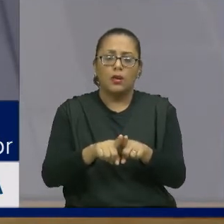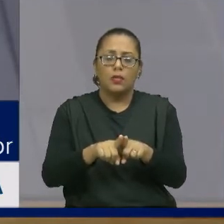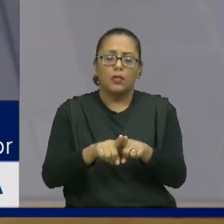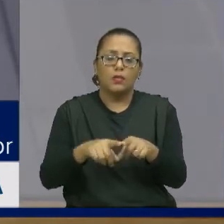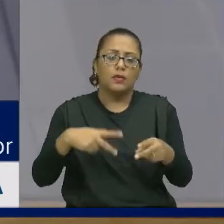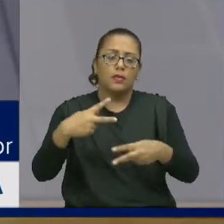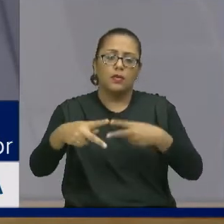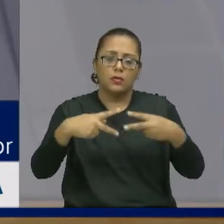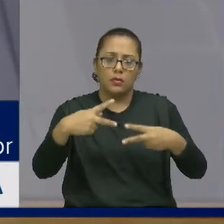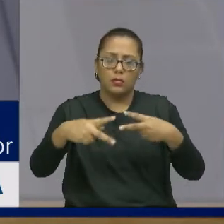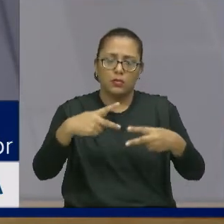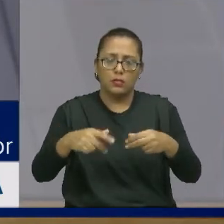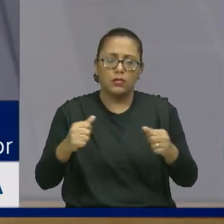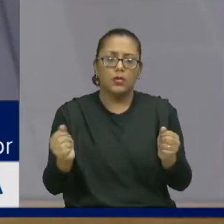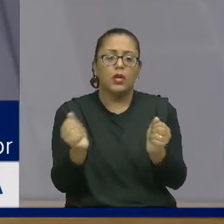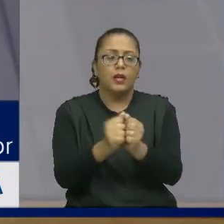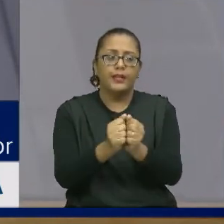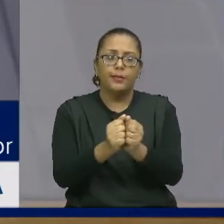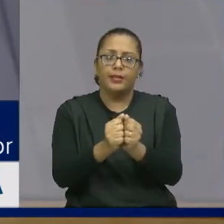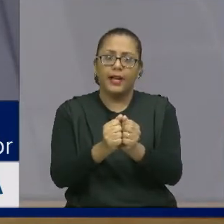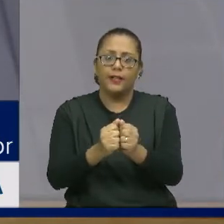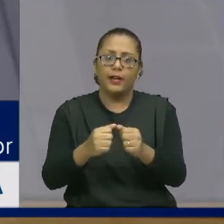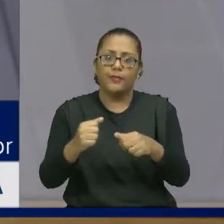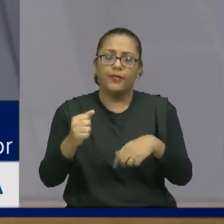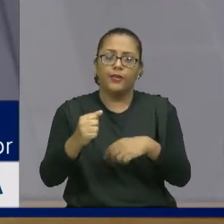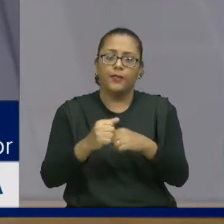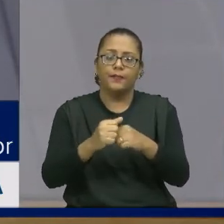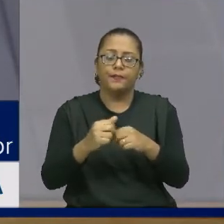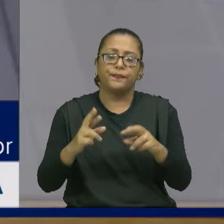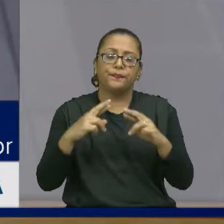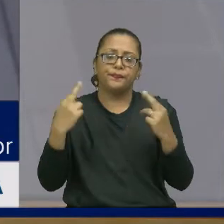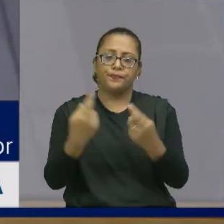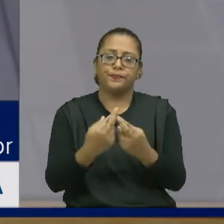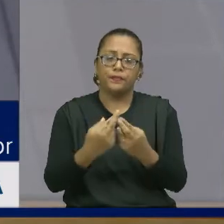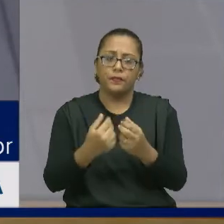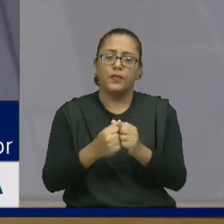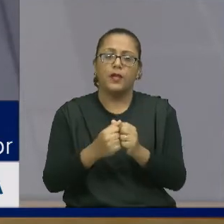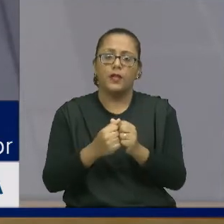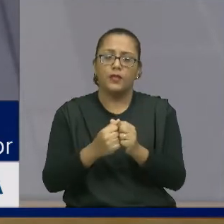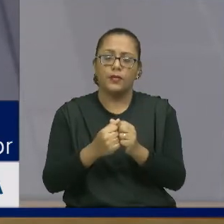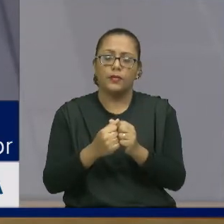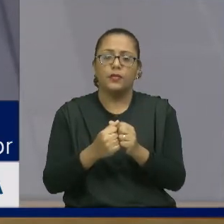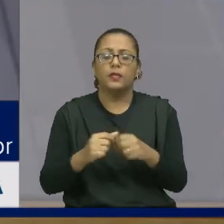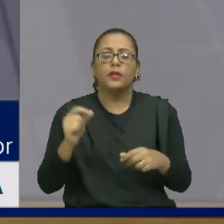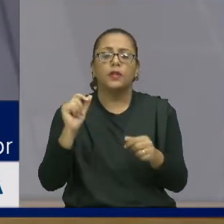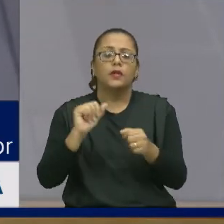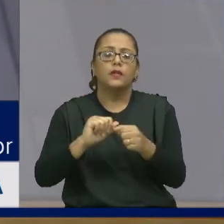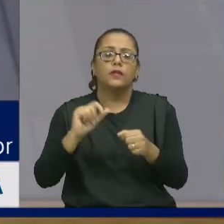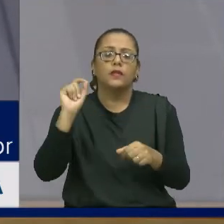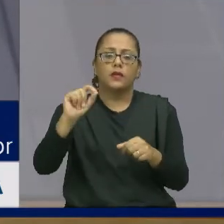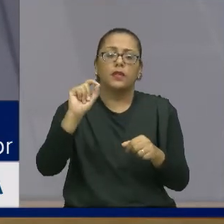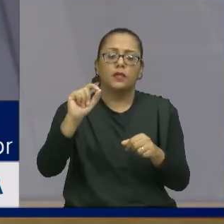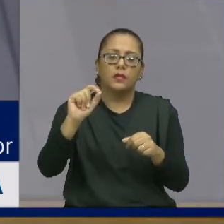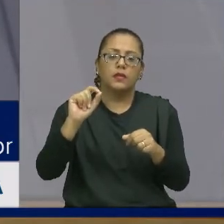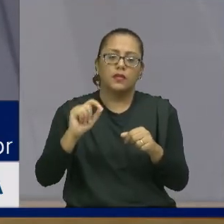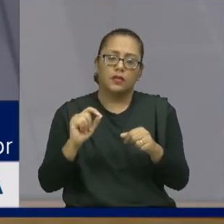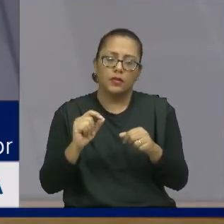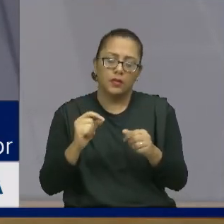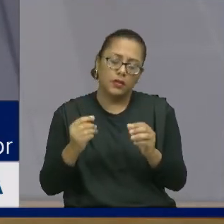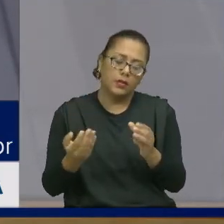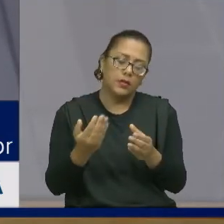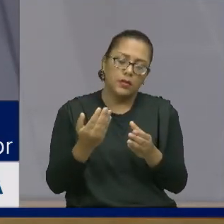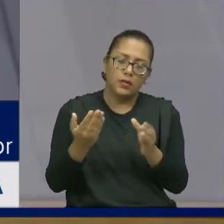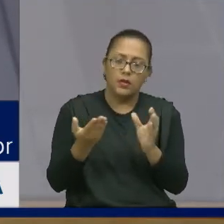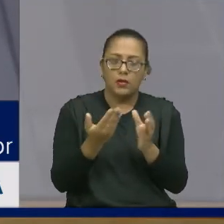Campos, temos uma Junta Municipal de Recursos que decide recursos de processos não